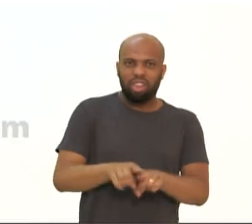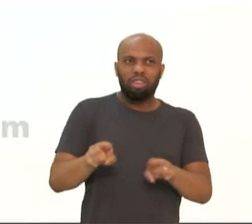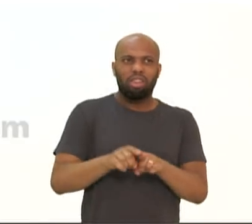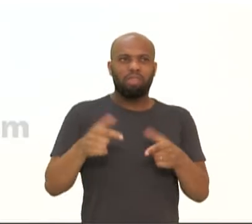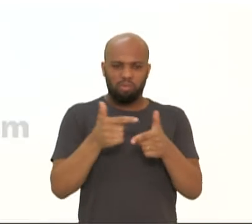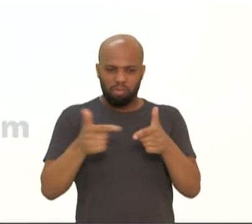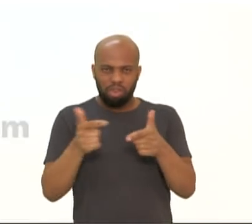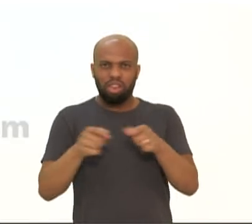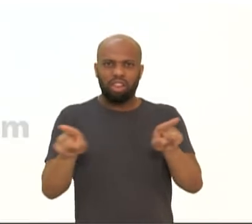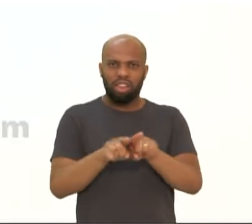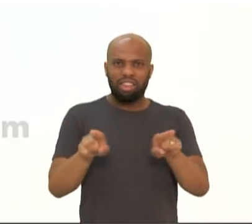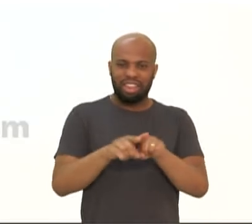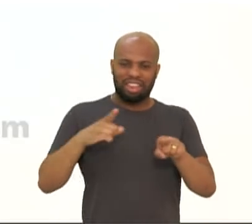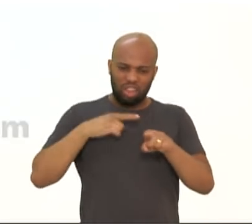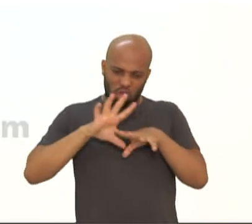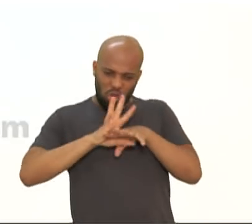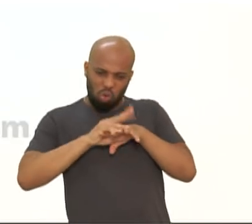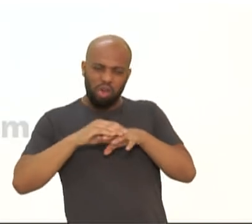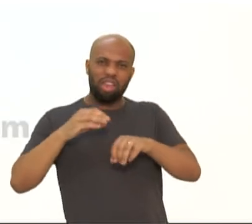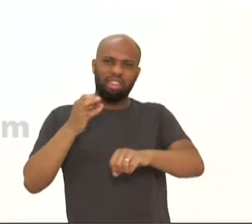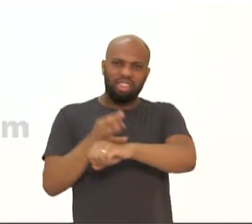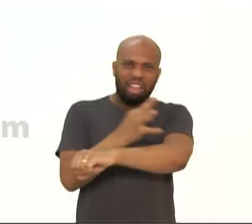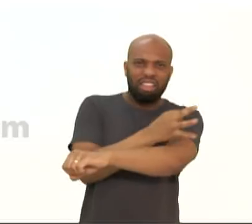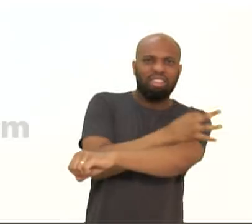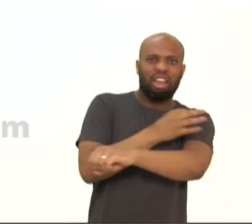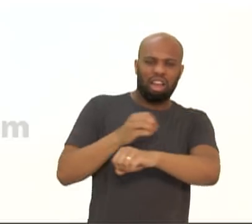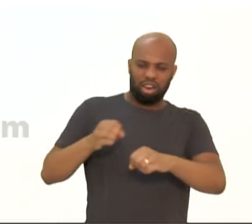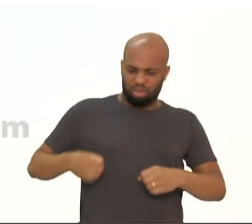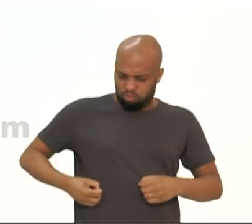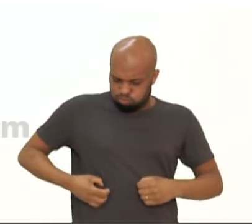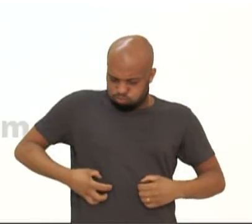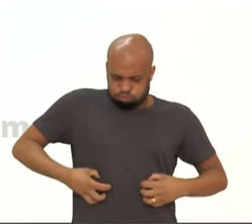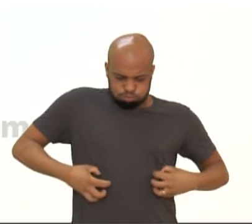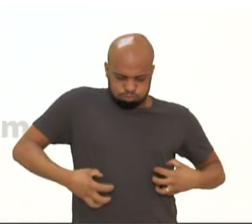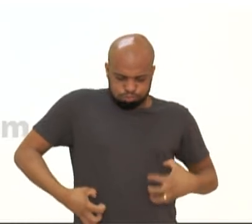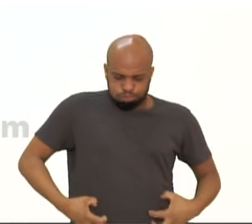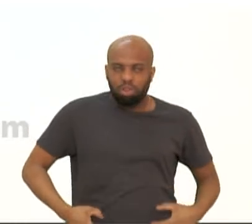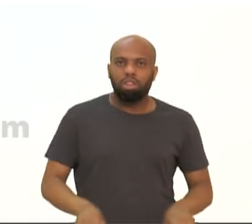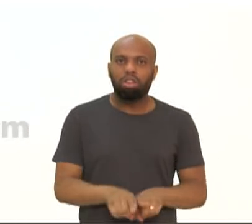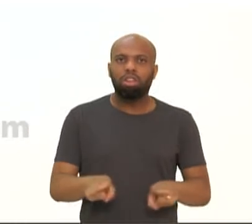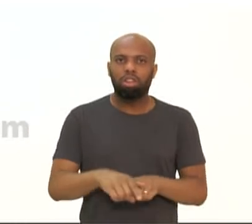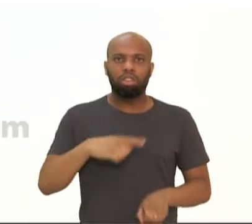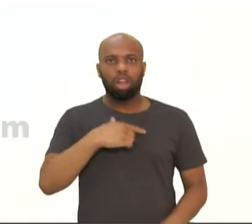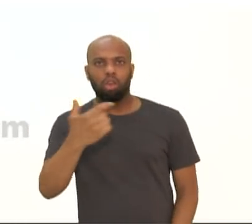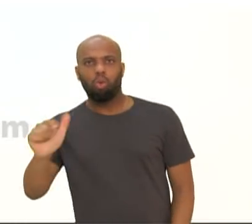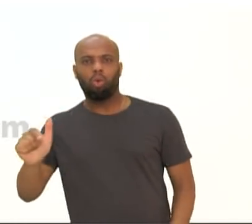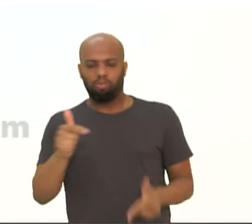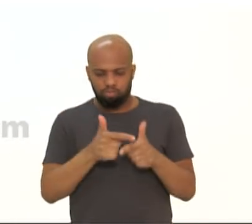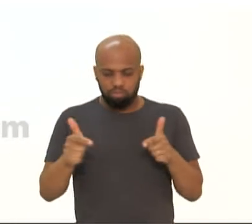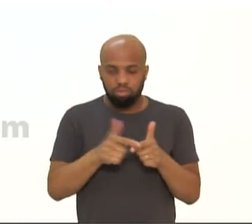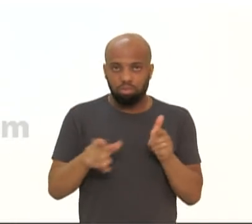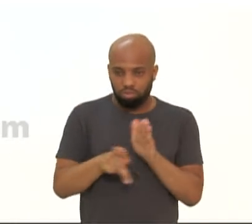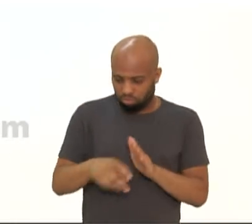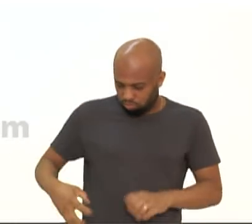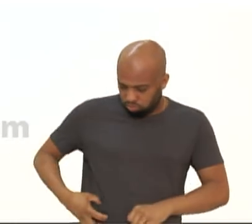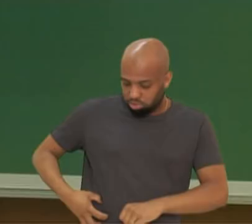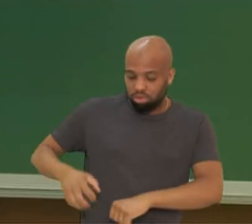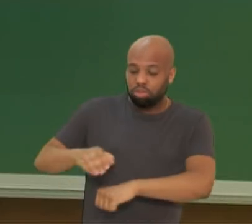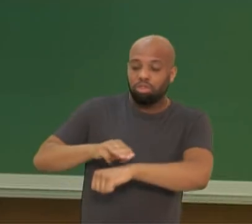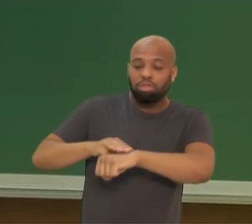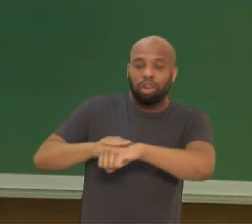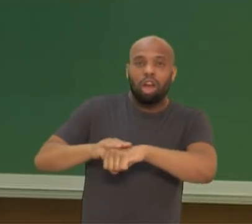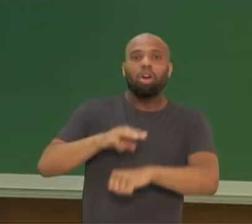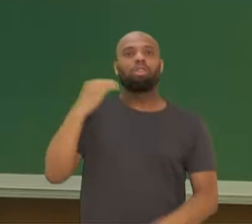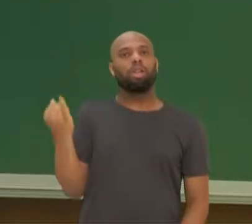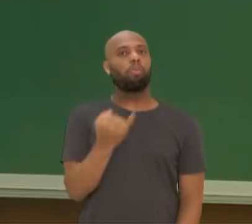que é quando as células ficam todas inflamadas, tá? Entre outros problemas nesse órgão, que é tão importante,